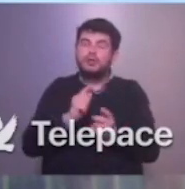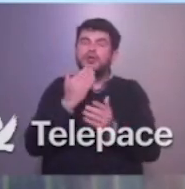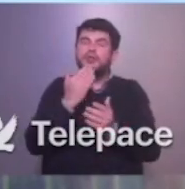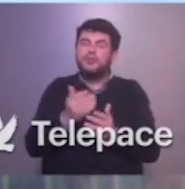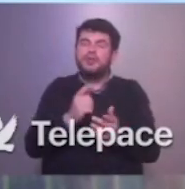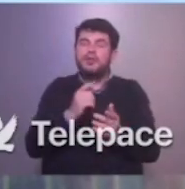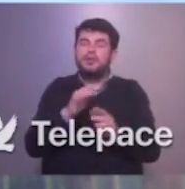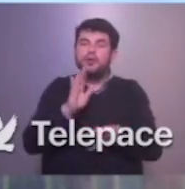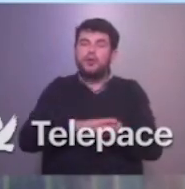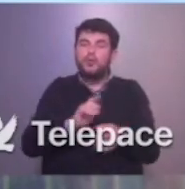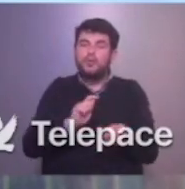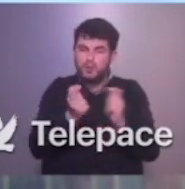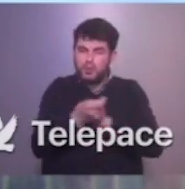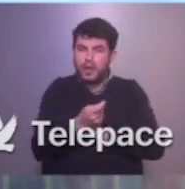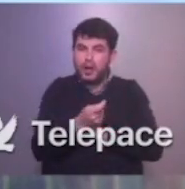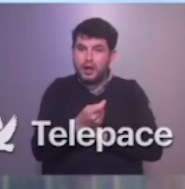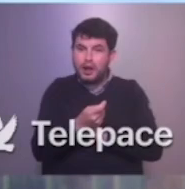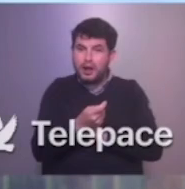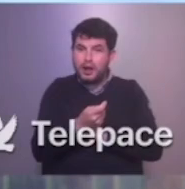dos pecadores?